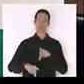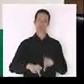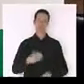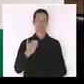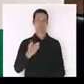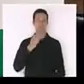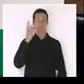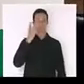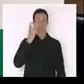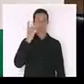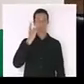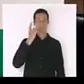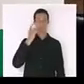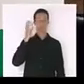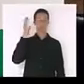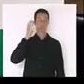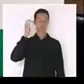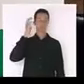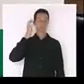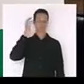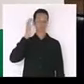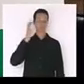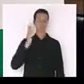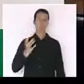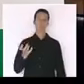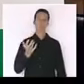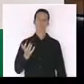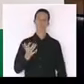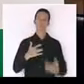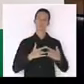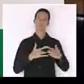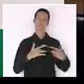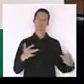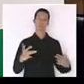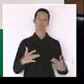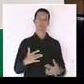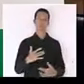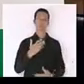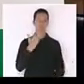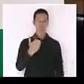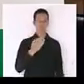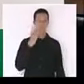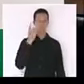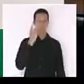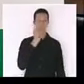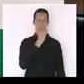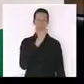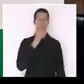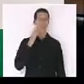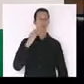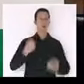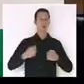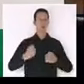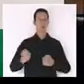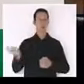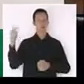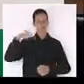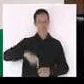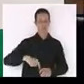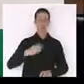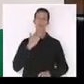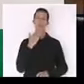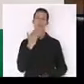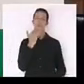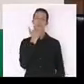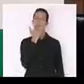aqui me solidarizar e dizer que o deputado Salum deveria pedir desculpas em público, porque é a coisa